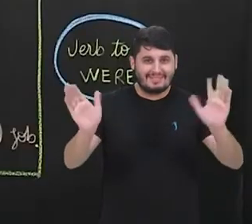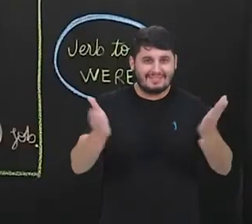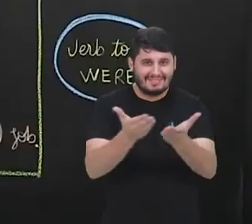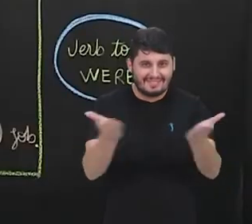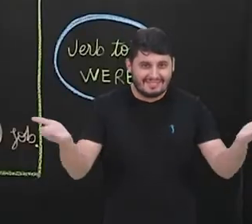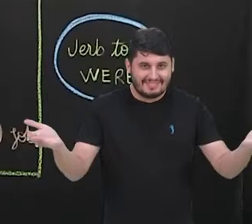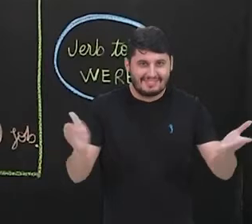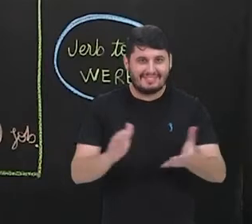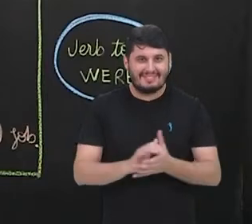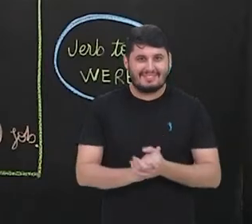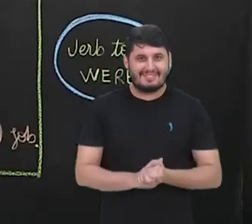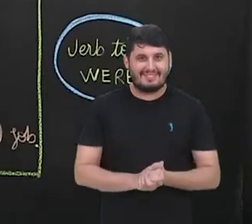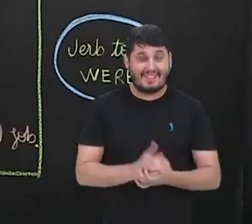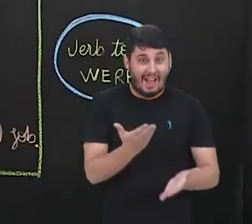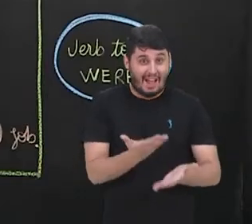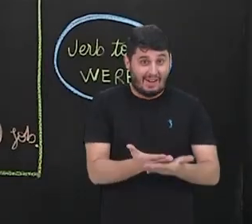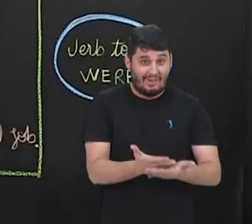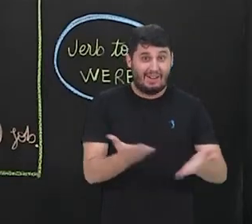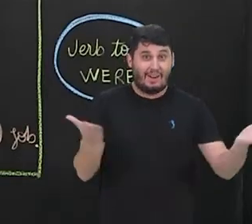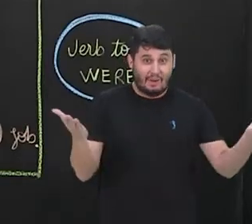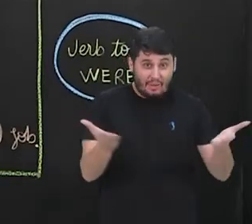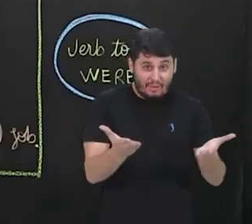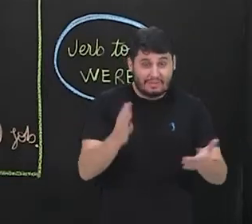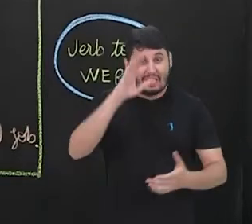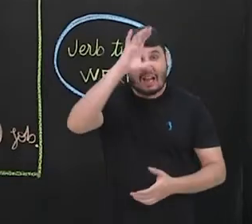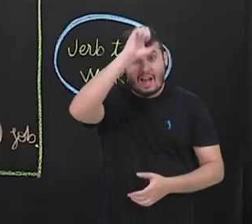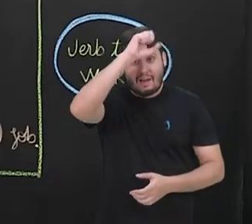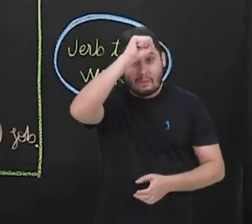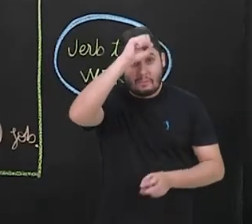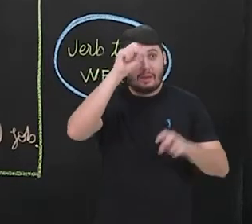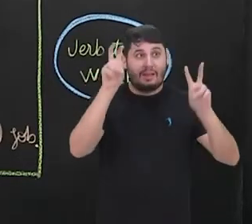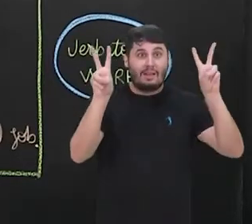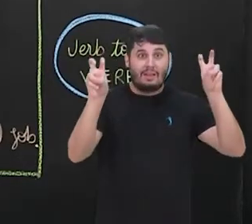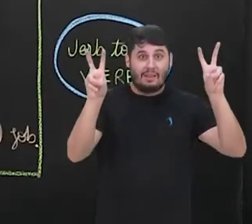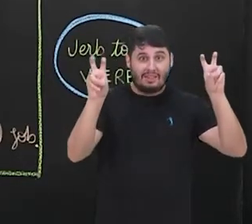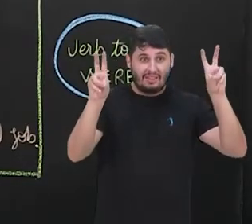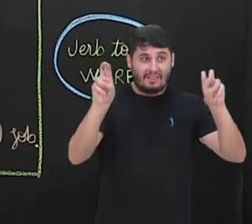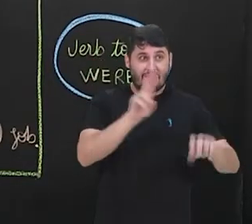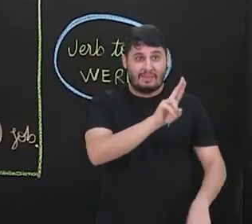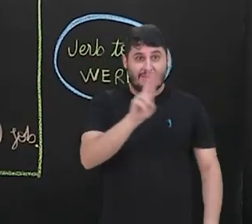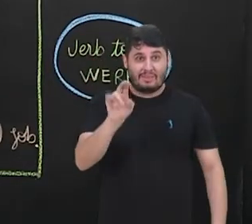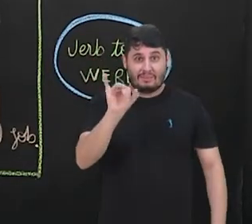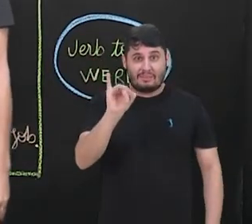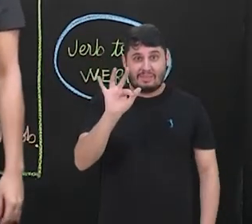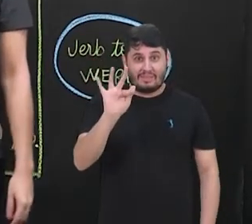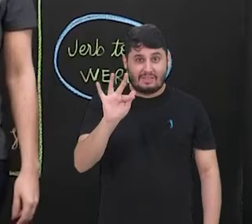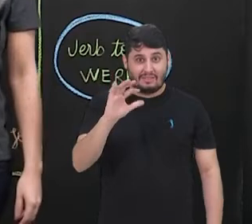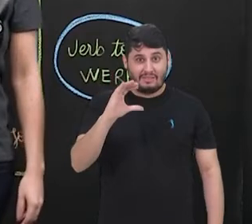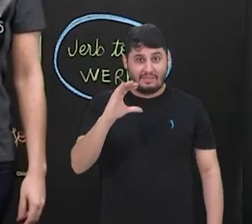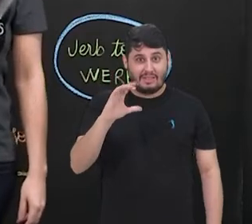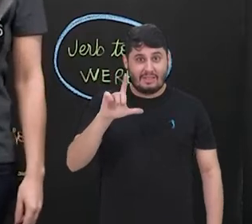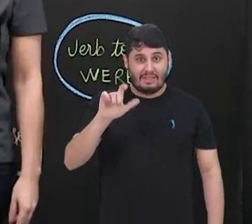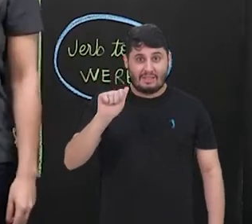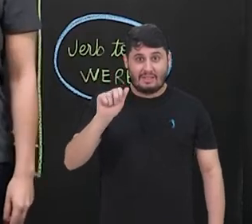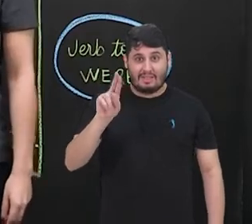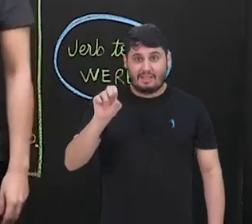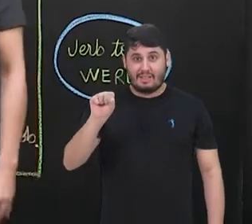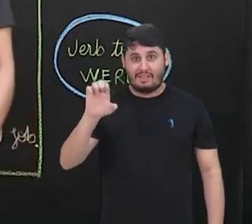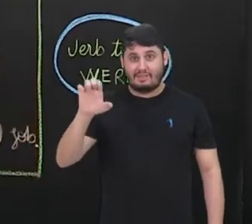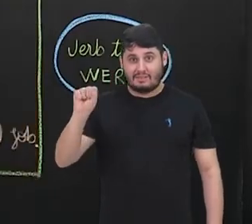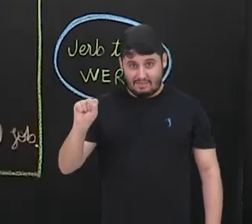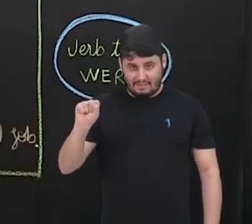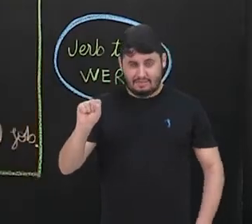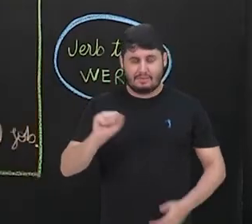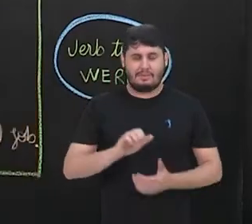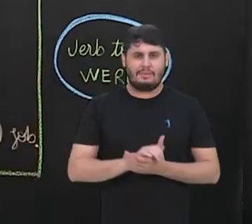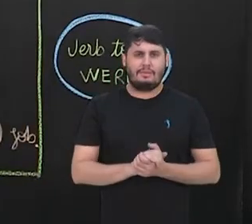Hello everybody! E na aula de hoje nós vamos falar das if clauses.